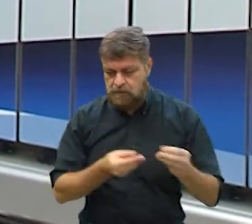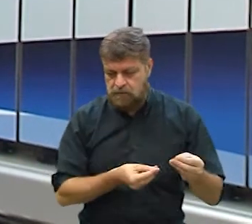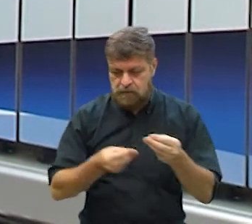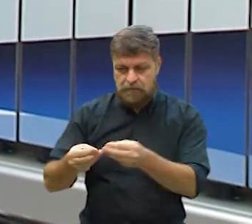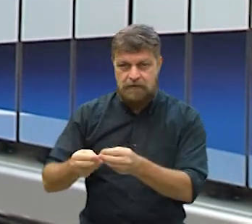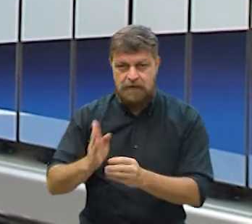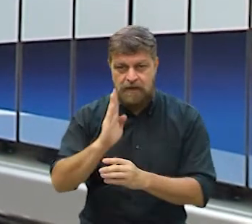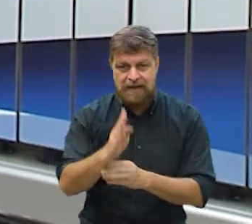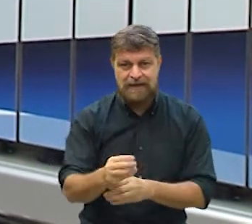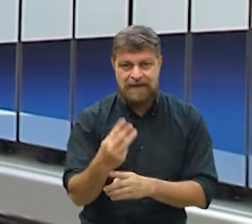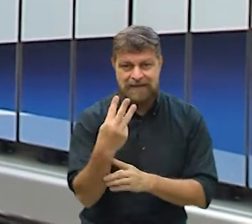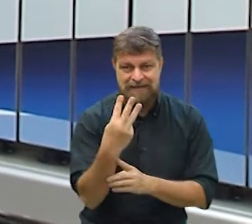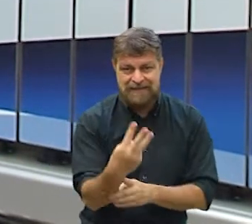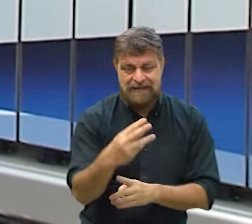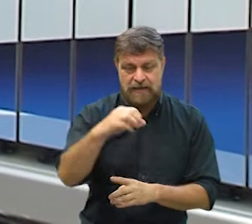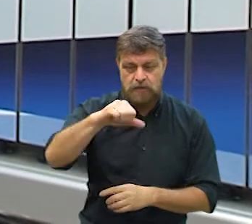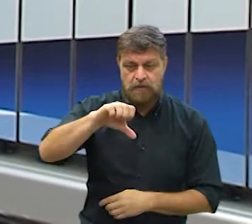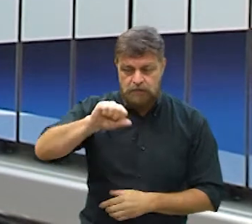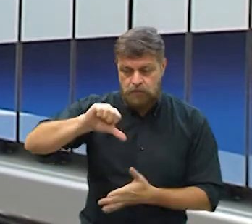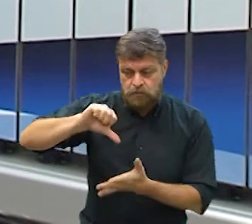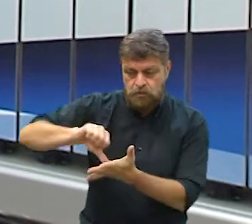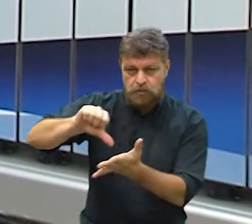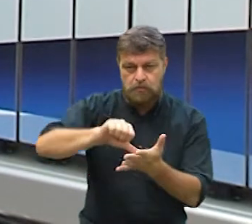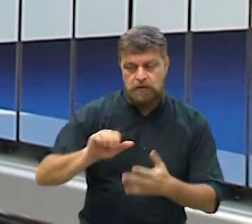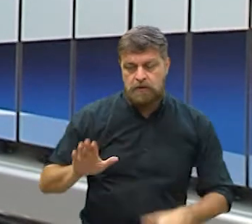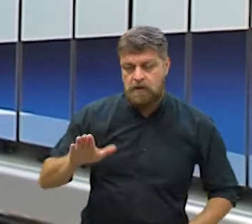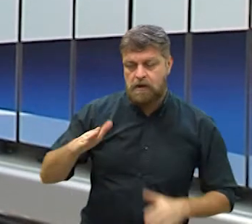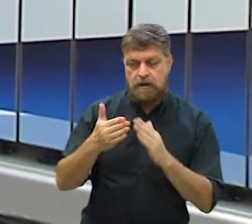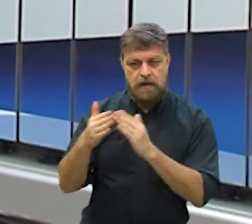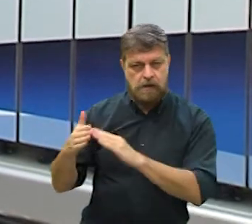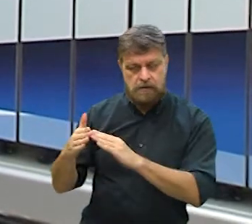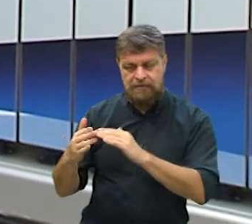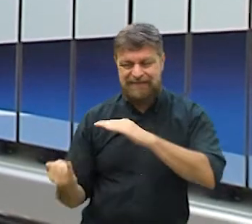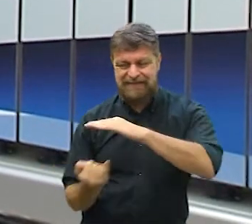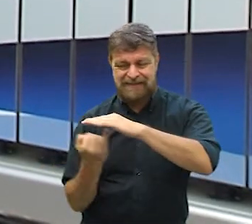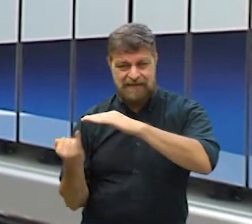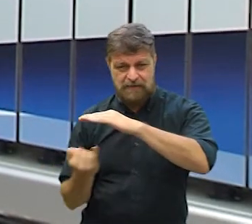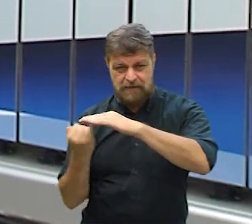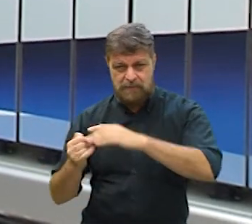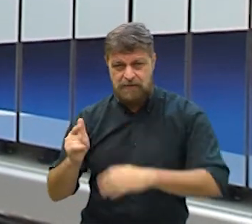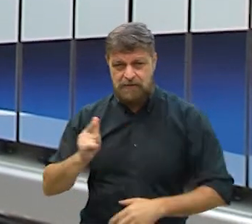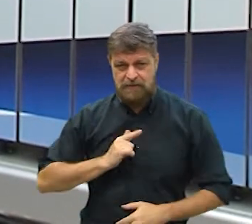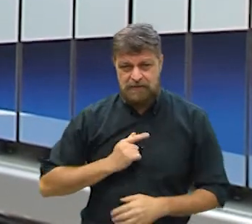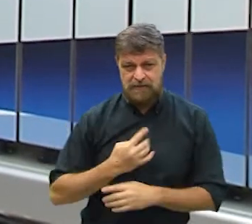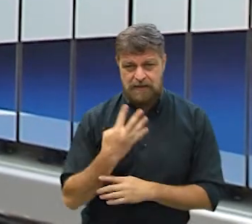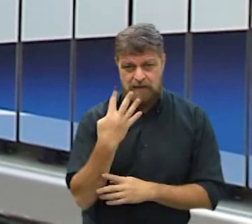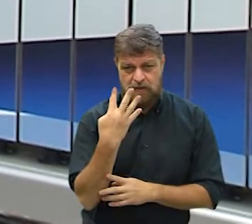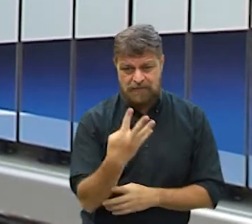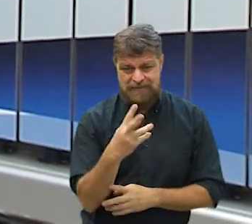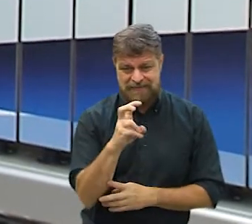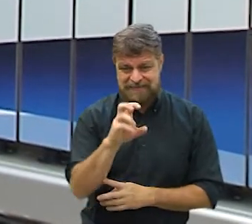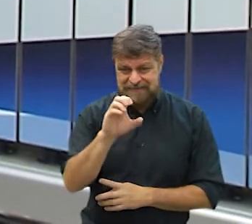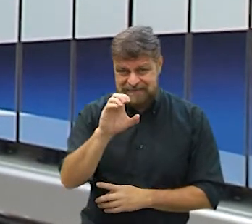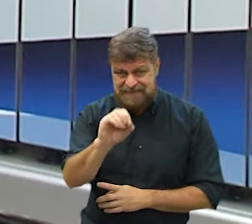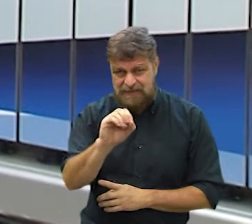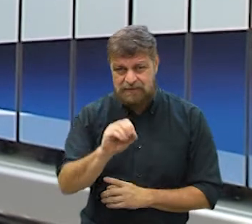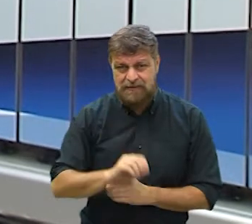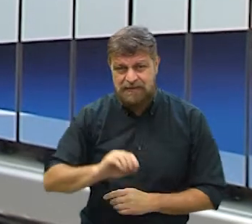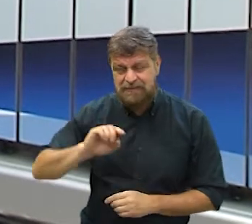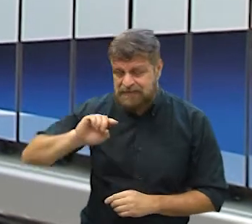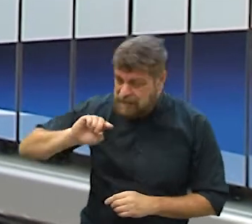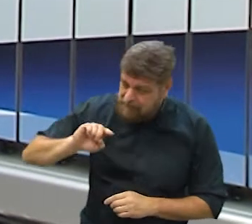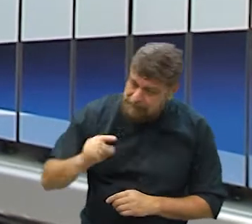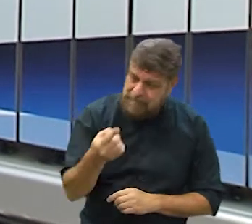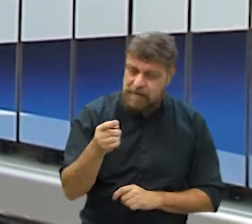já que 398 núcleos urbanos estão de forma informais. São aí 450